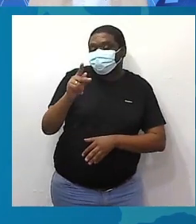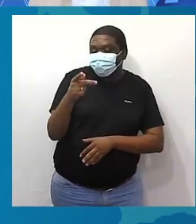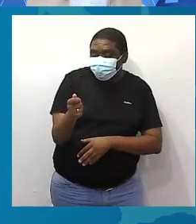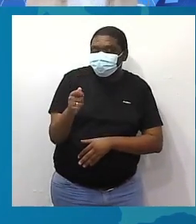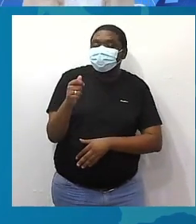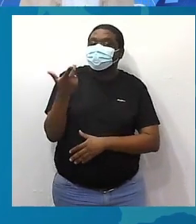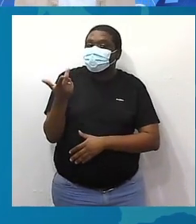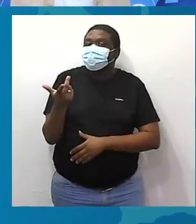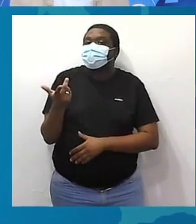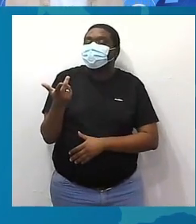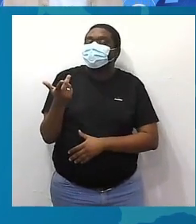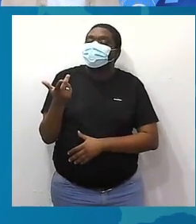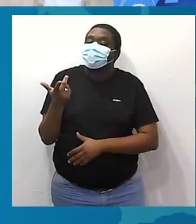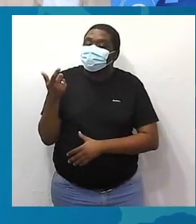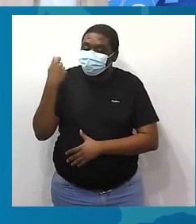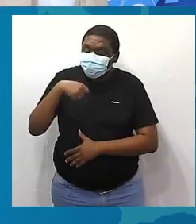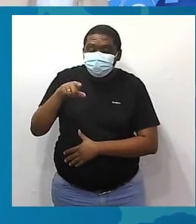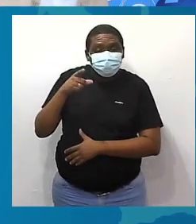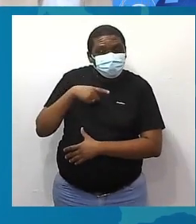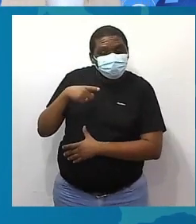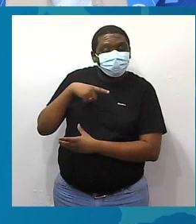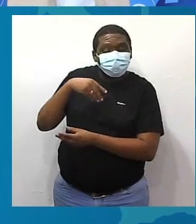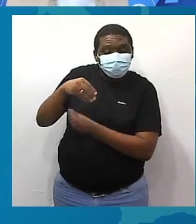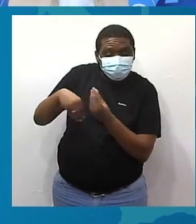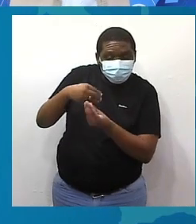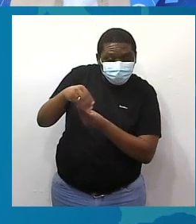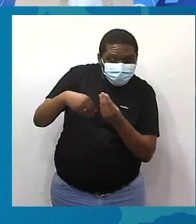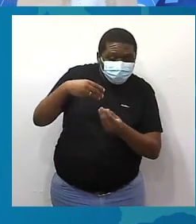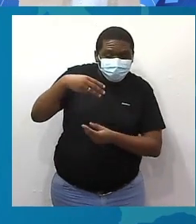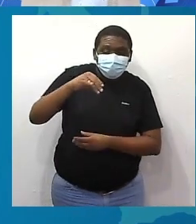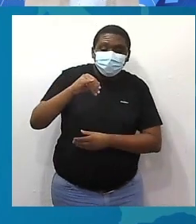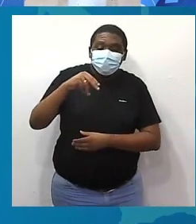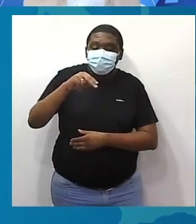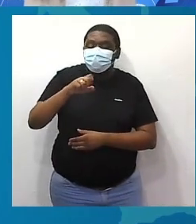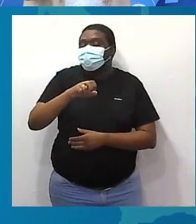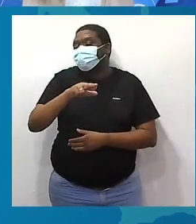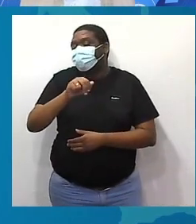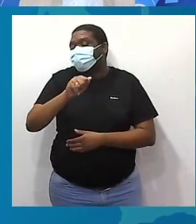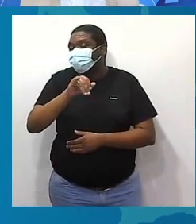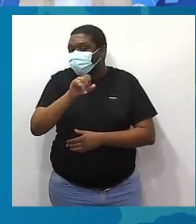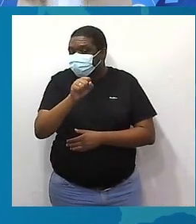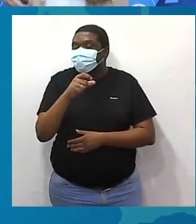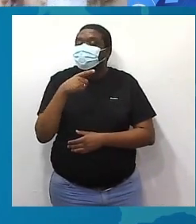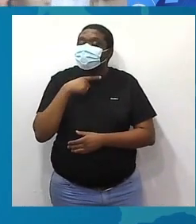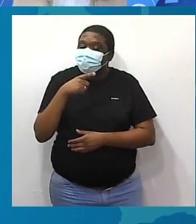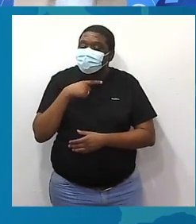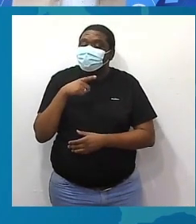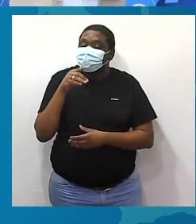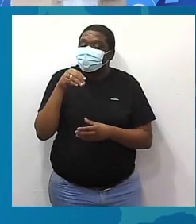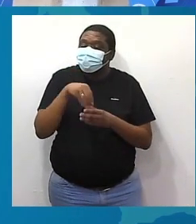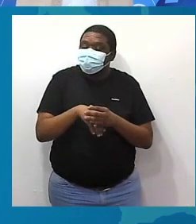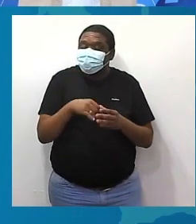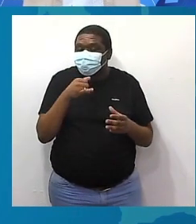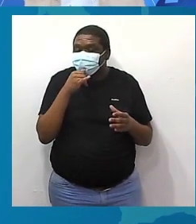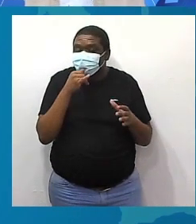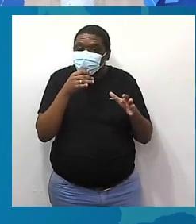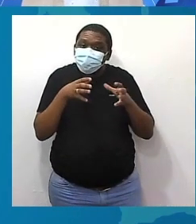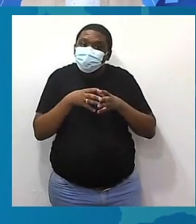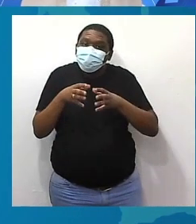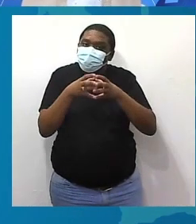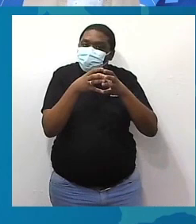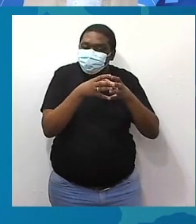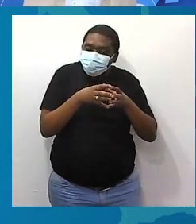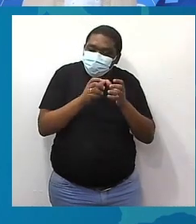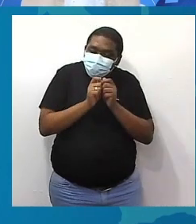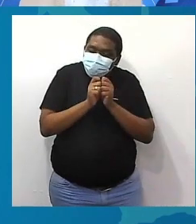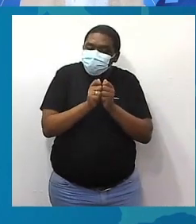os minerais, na realidade, ou minérios, eles estejam agrupados, né? As rochas elas